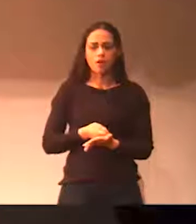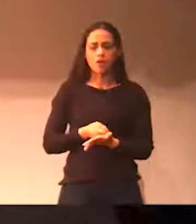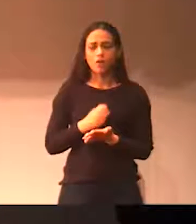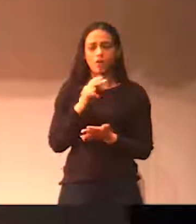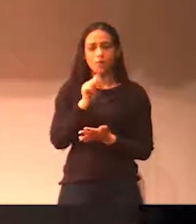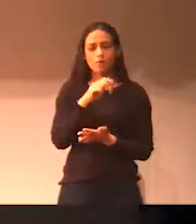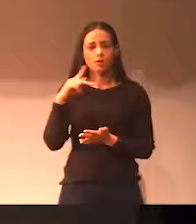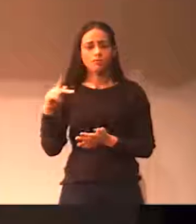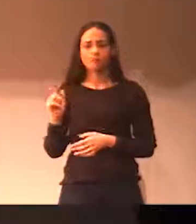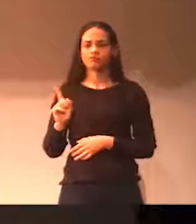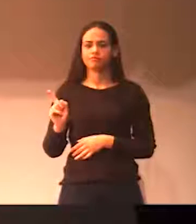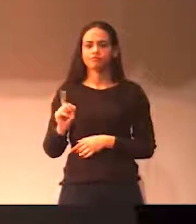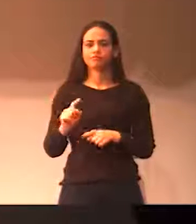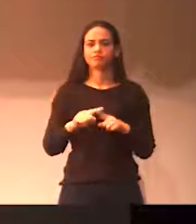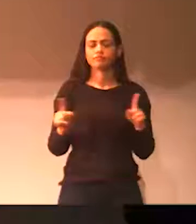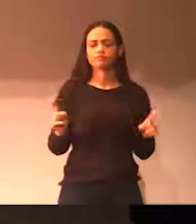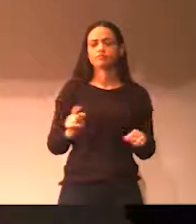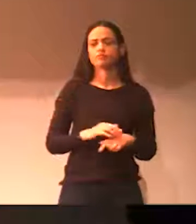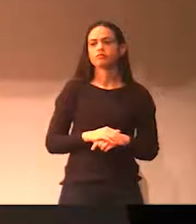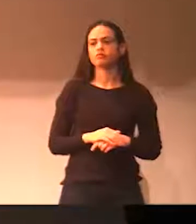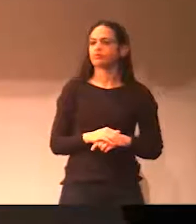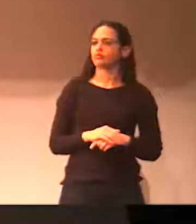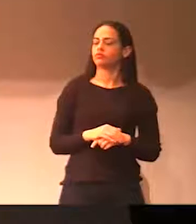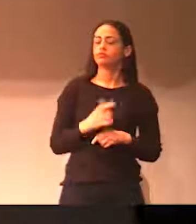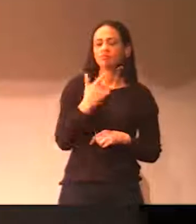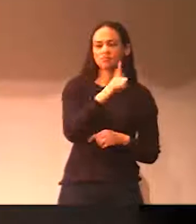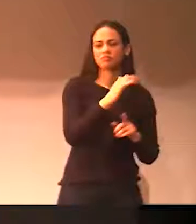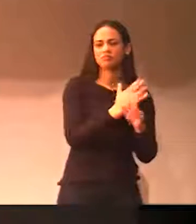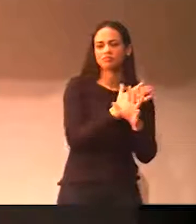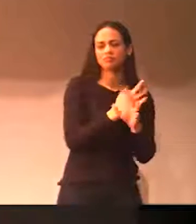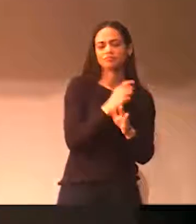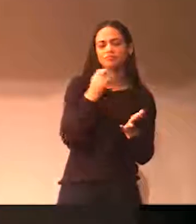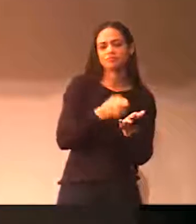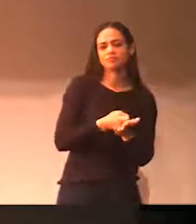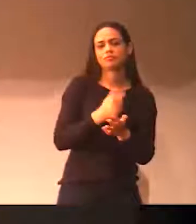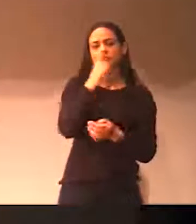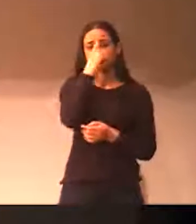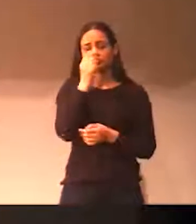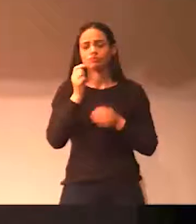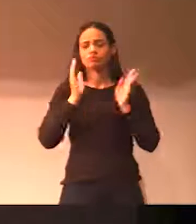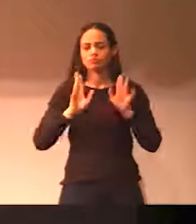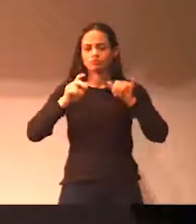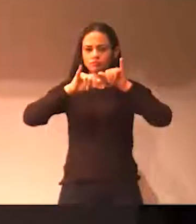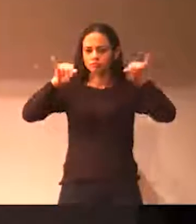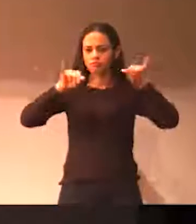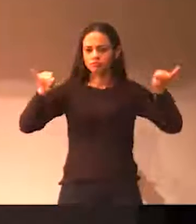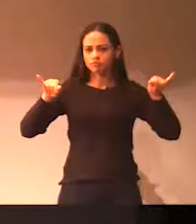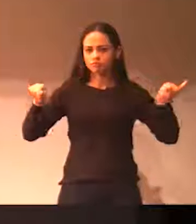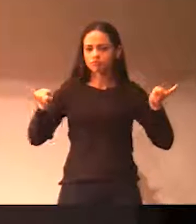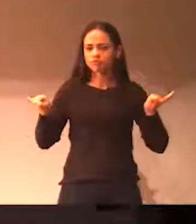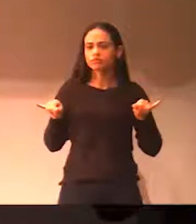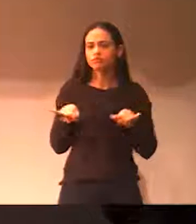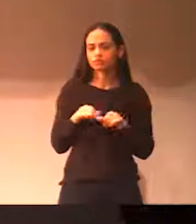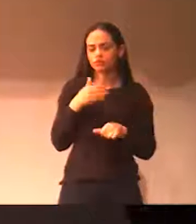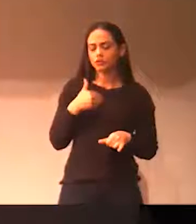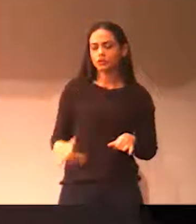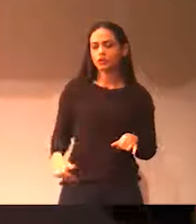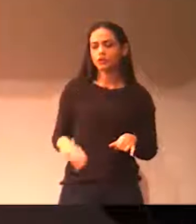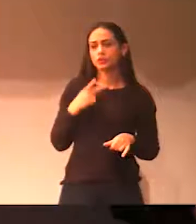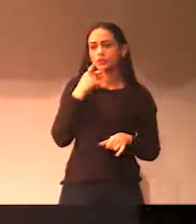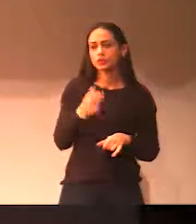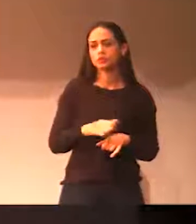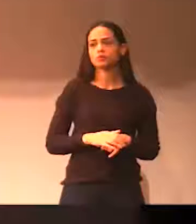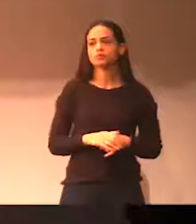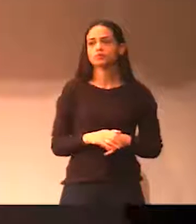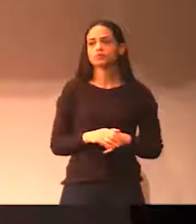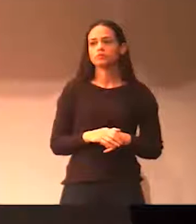Alckmin comentou desse aplicativo, fez uma propaganda no Facebook dele desse aplicativo. A Subsecretaria de Bem-Estar Animal está pegando esse aplicativo para